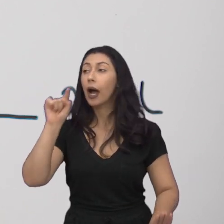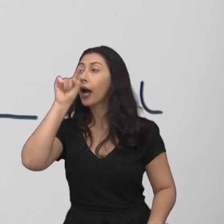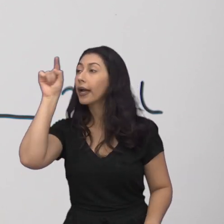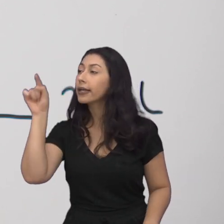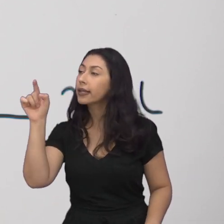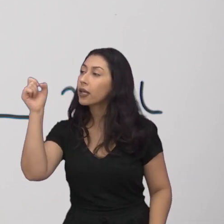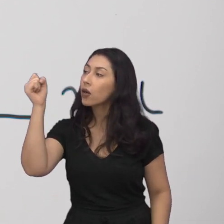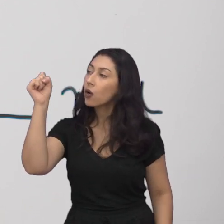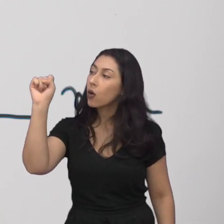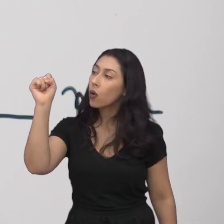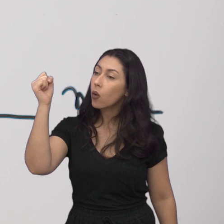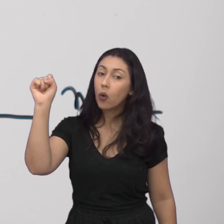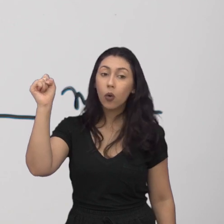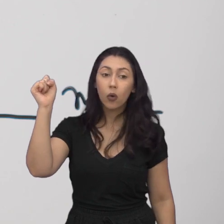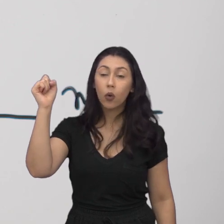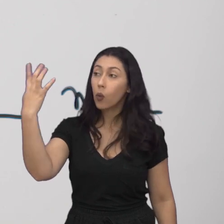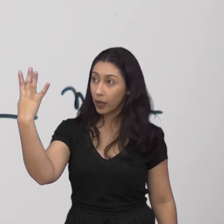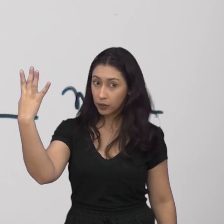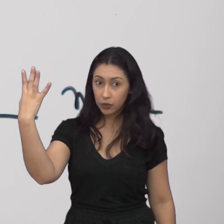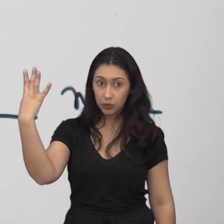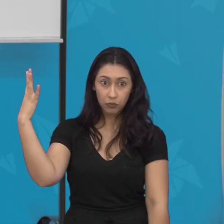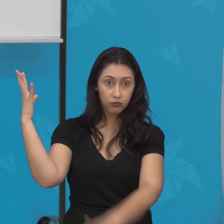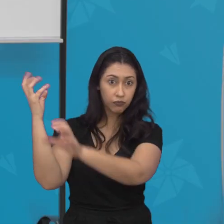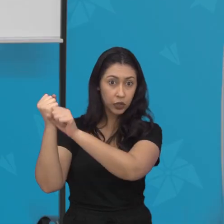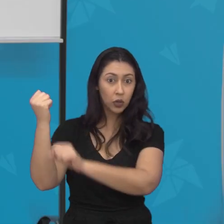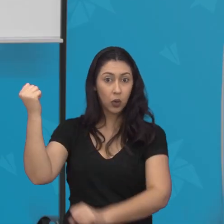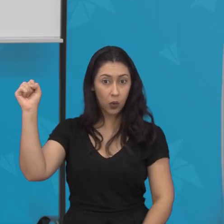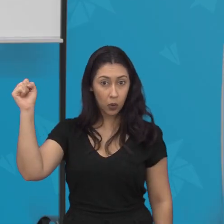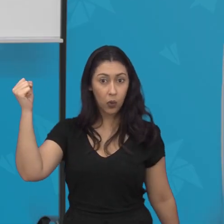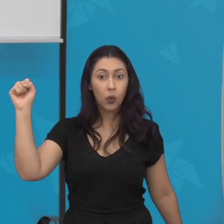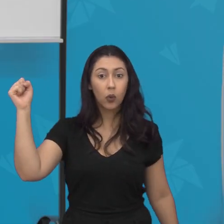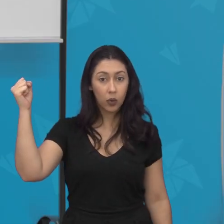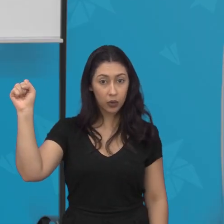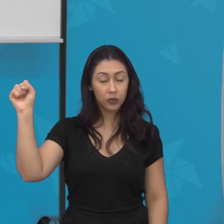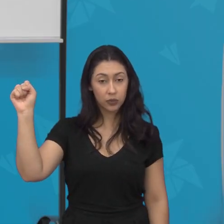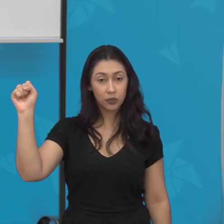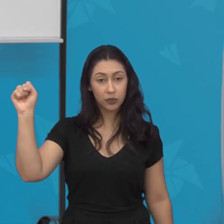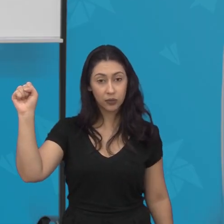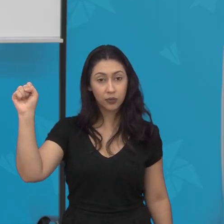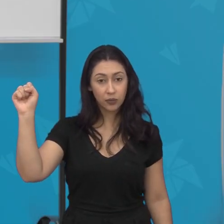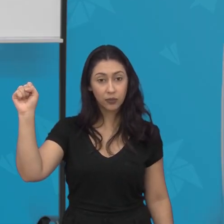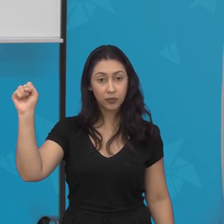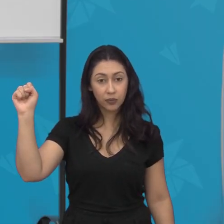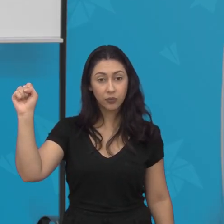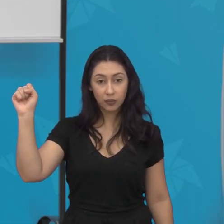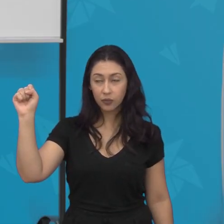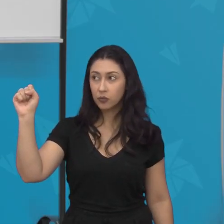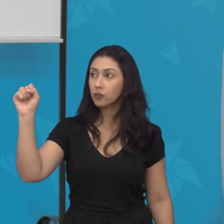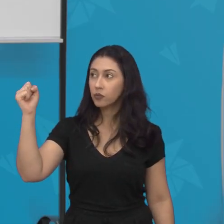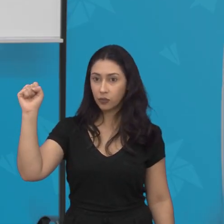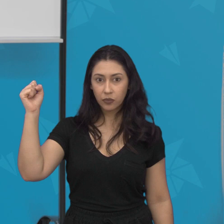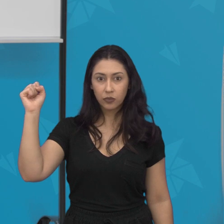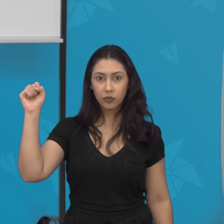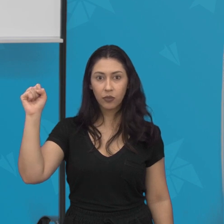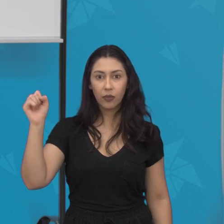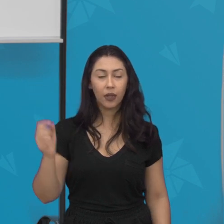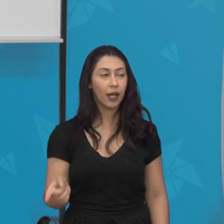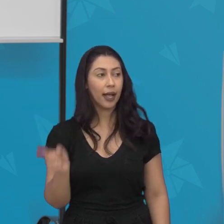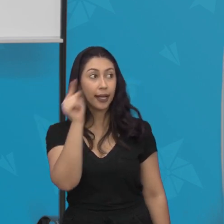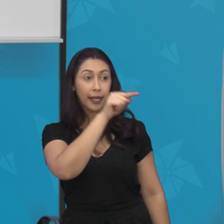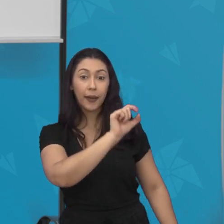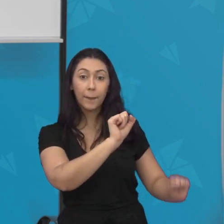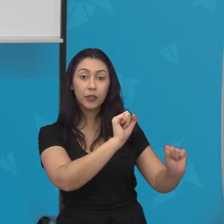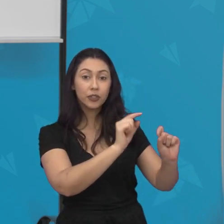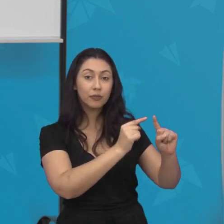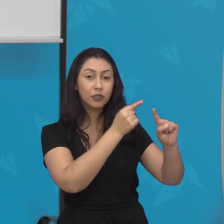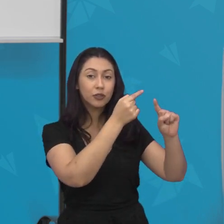vai multiplicar aqui por 4, por exemplo, 4 vezes 2 hidrogênios, a gente consegue chegar a 8. Então a gente